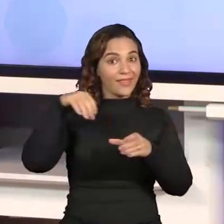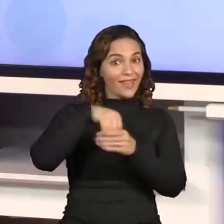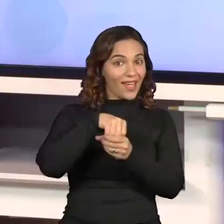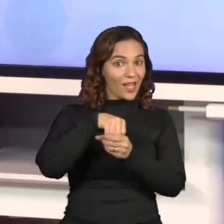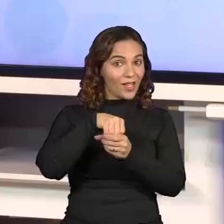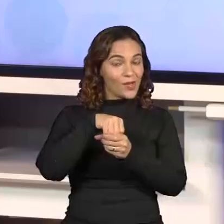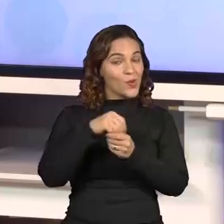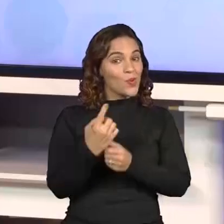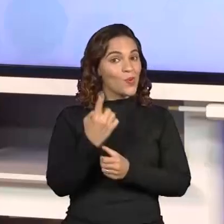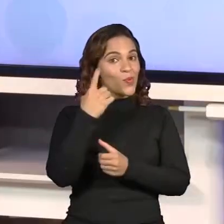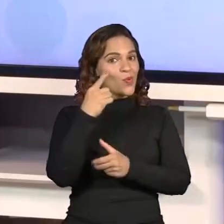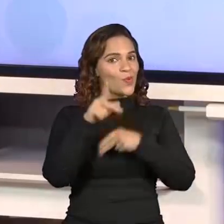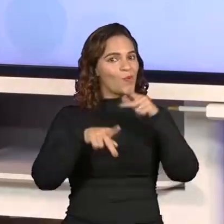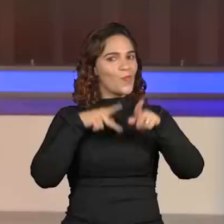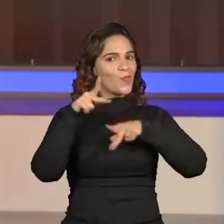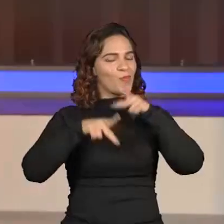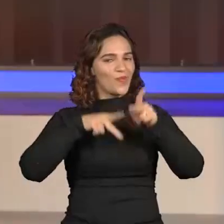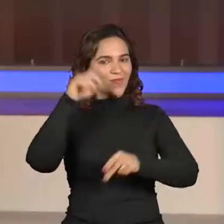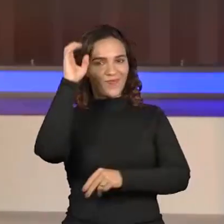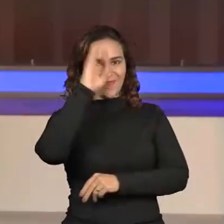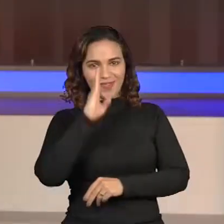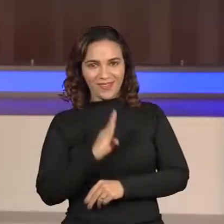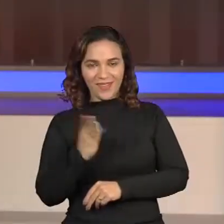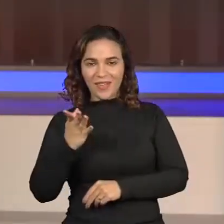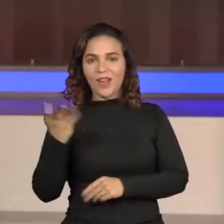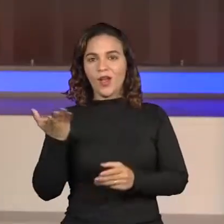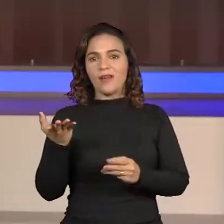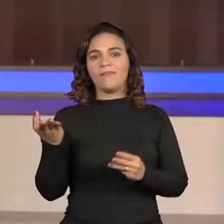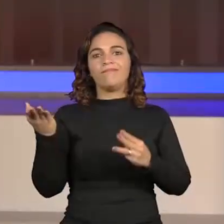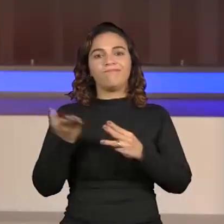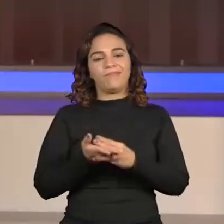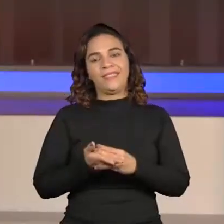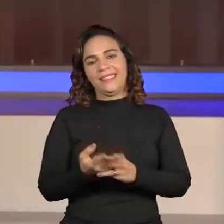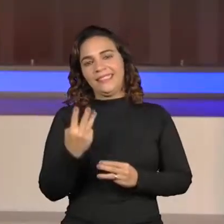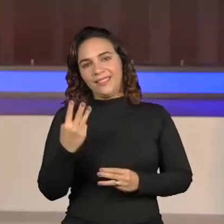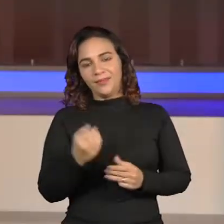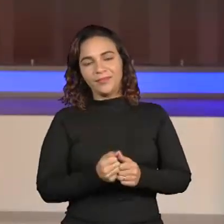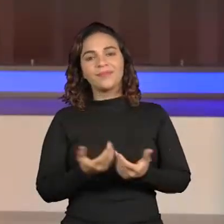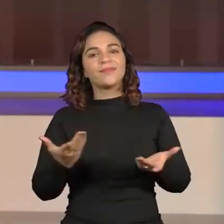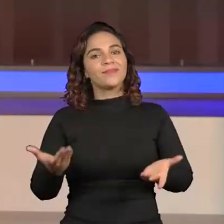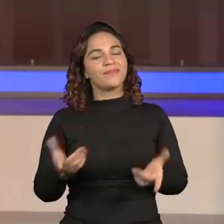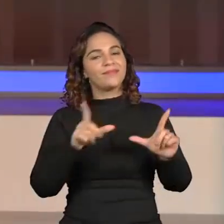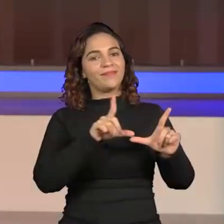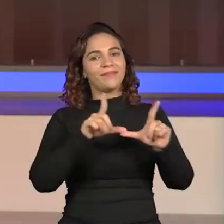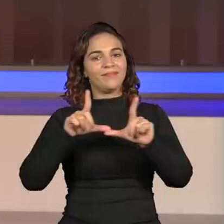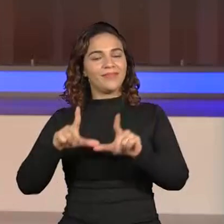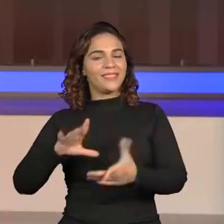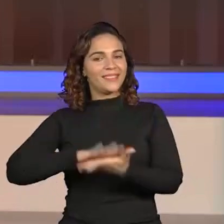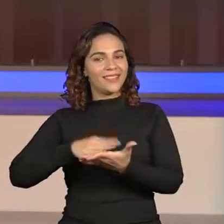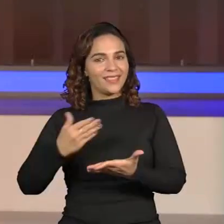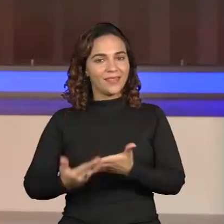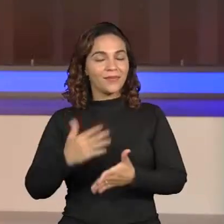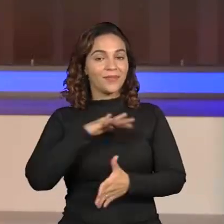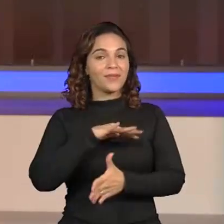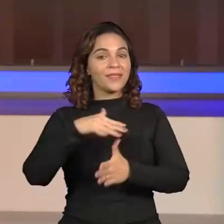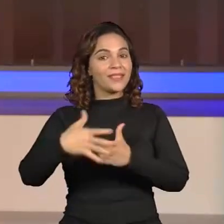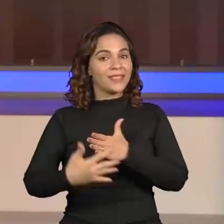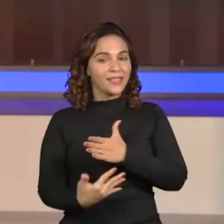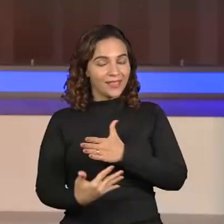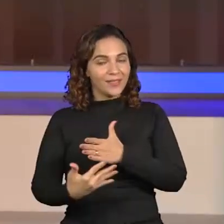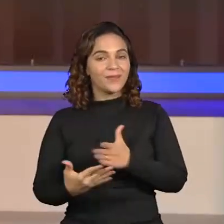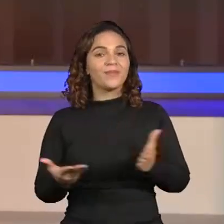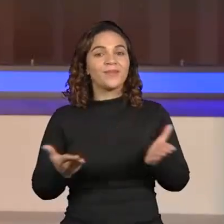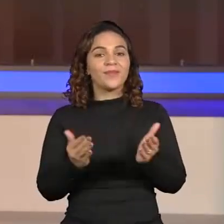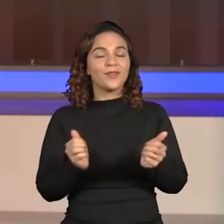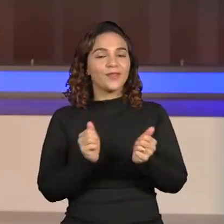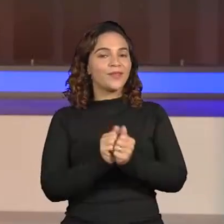parte 3. E, logicamente, estou muito bem acompanhada. Lá representando o time de Libras